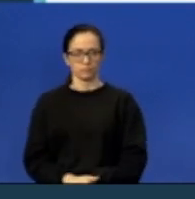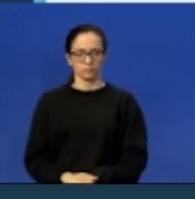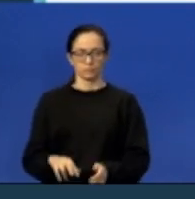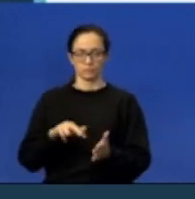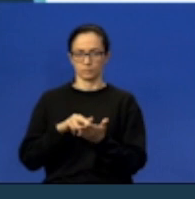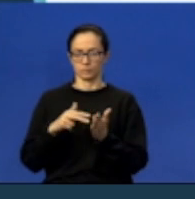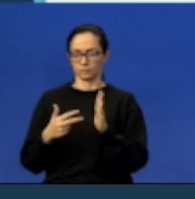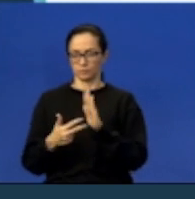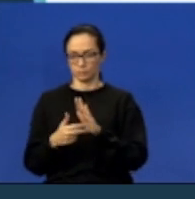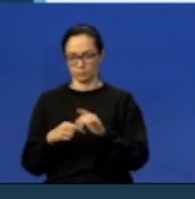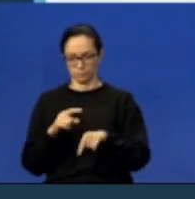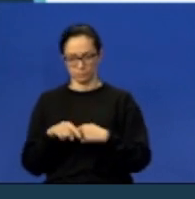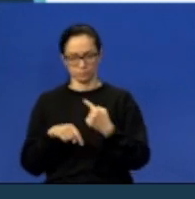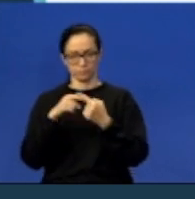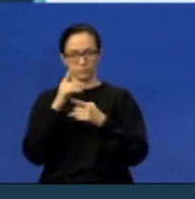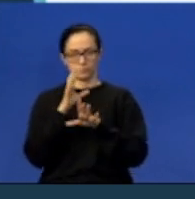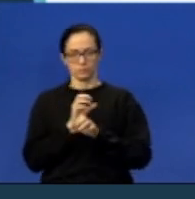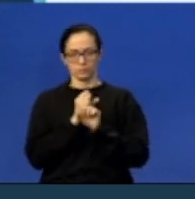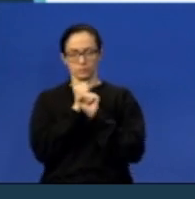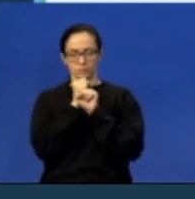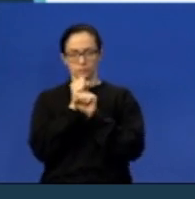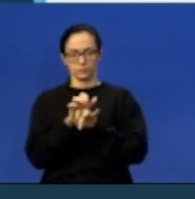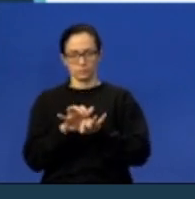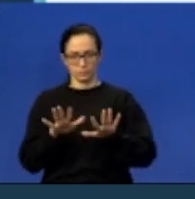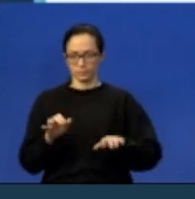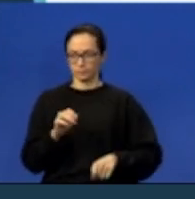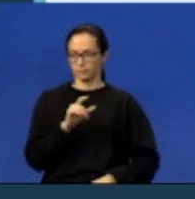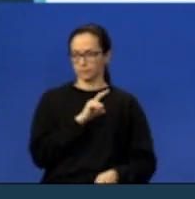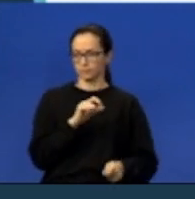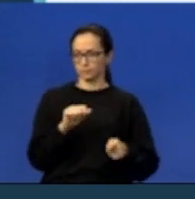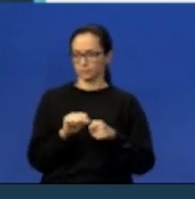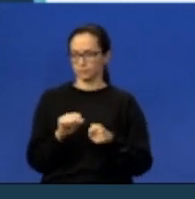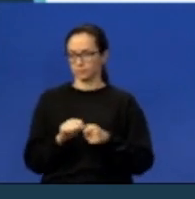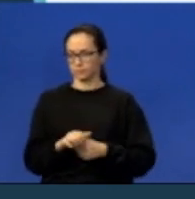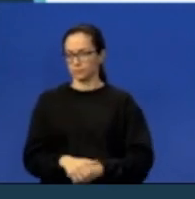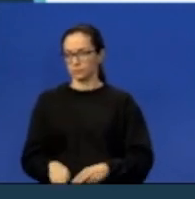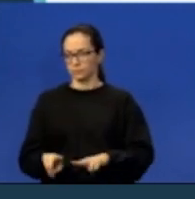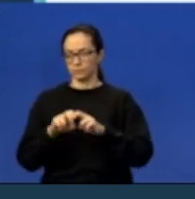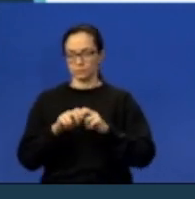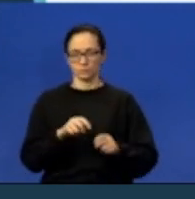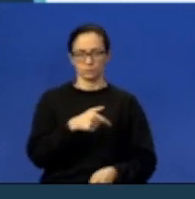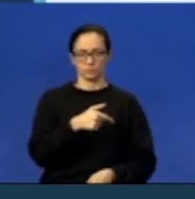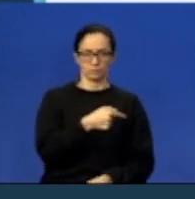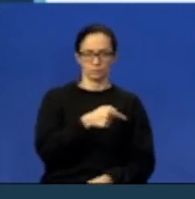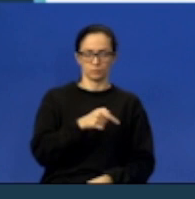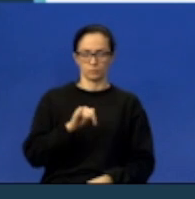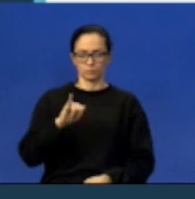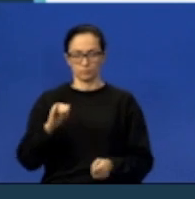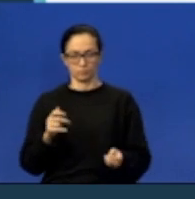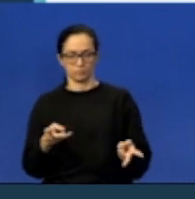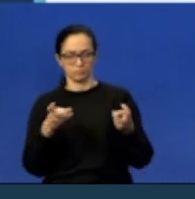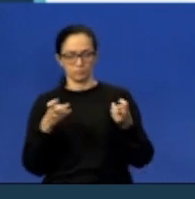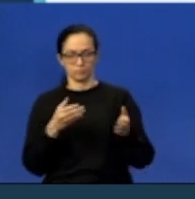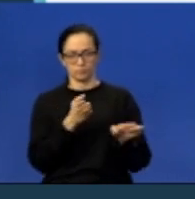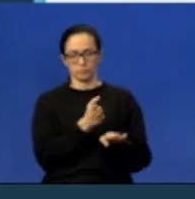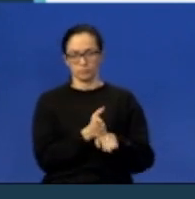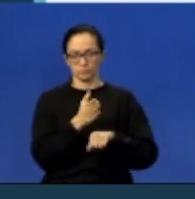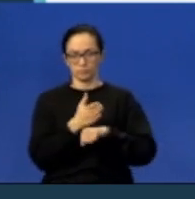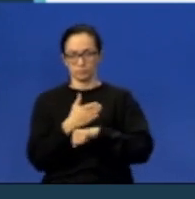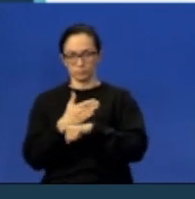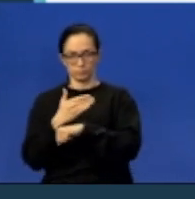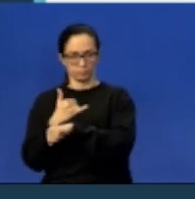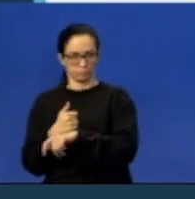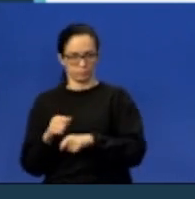a repolarização ou relaxamento ventricular. Então, o intervalo QI, ele diz respeito a esse intervalo de tempo, por